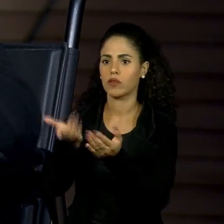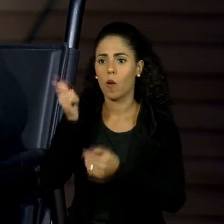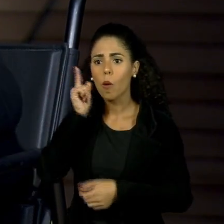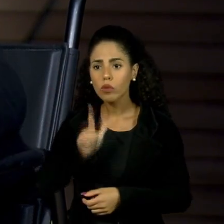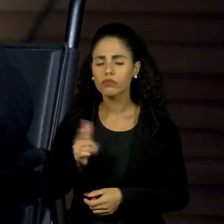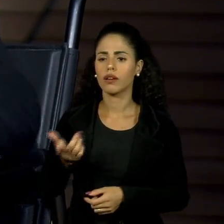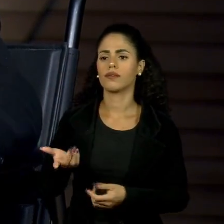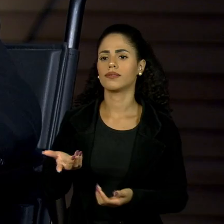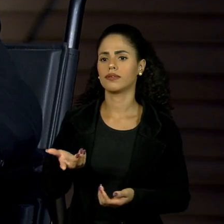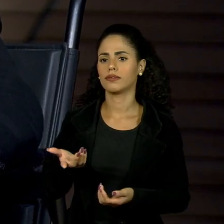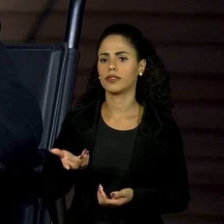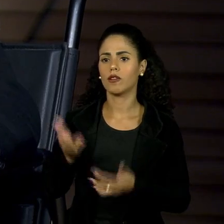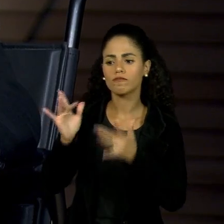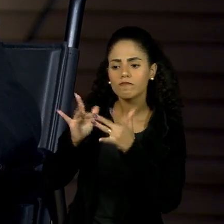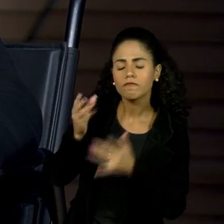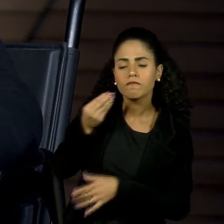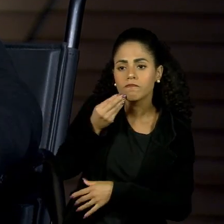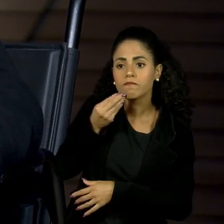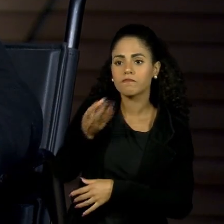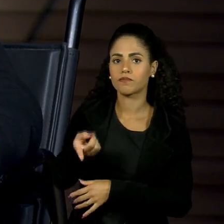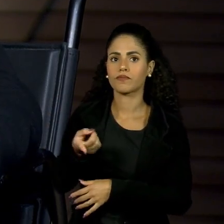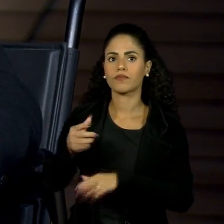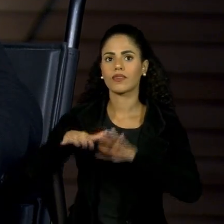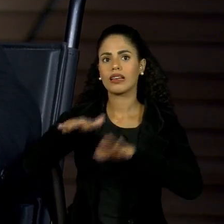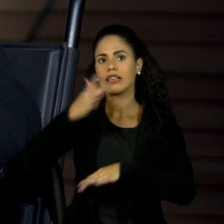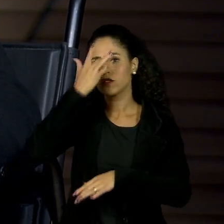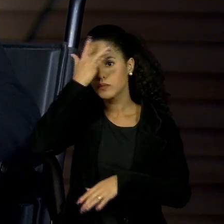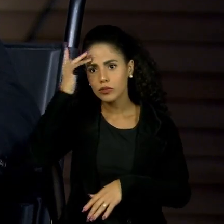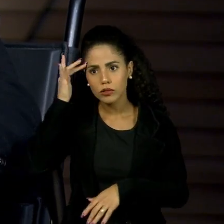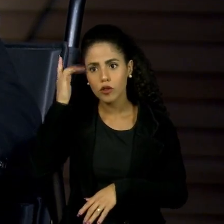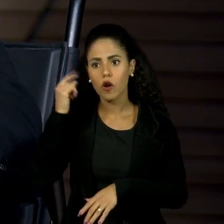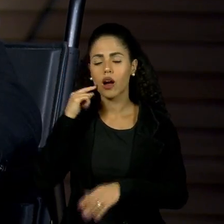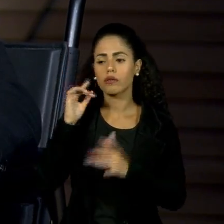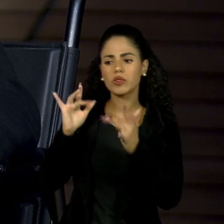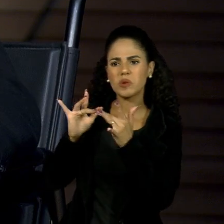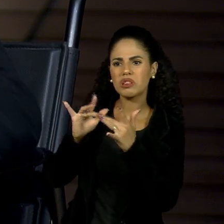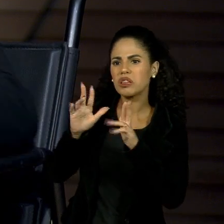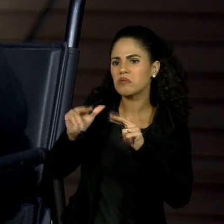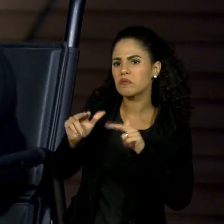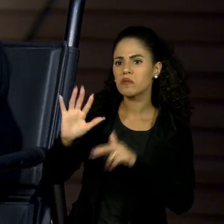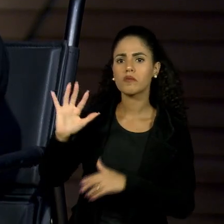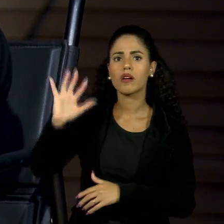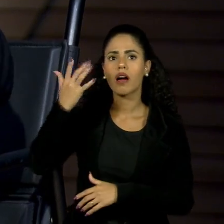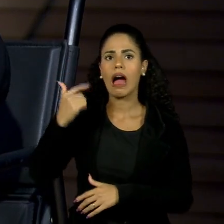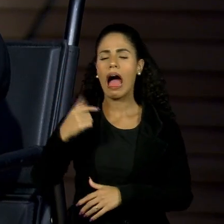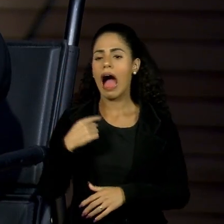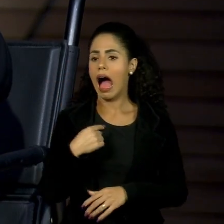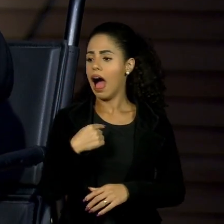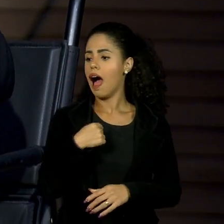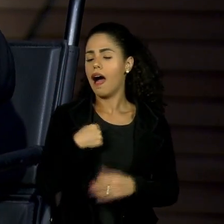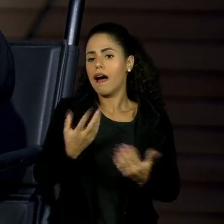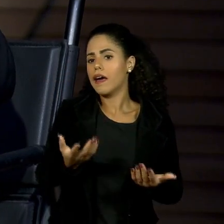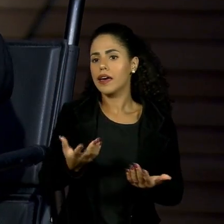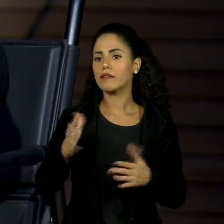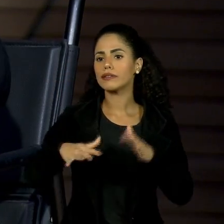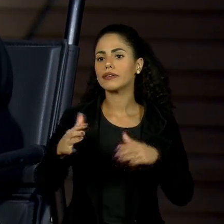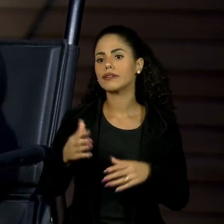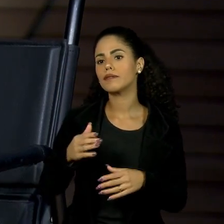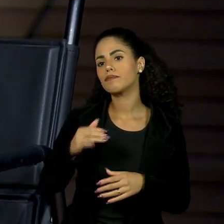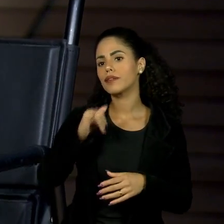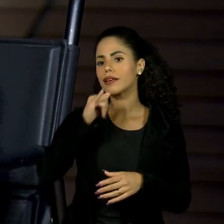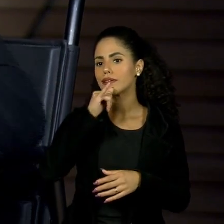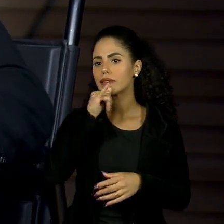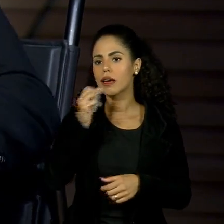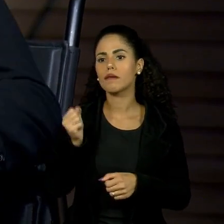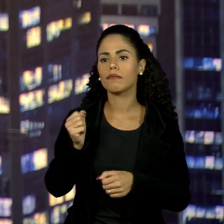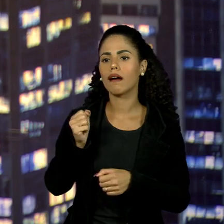se revela no contato com a aposta. Se você tiver sorte de não ter tido contato, talvez você nunca venha descobrir. Que nem, por exemplo, eu sou alérgico a macadâmia,